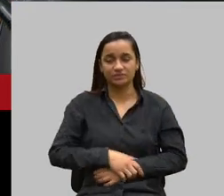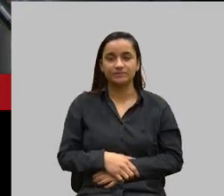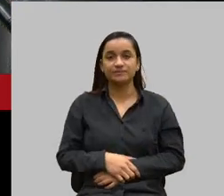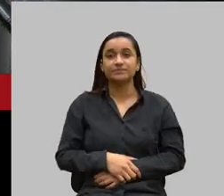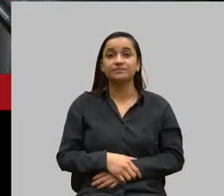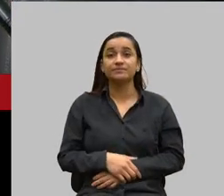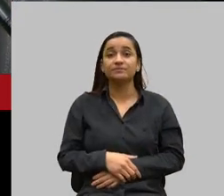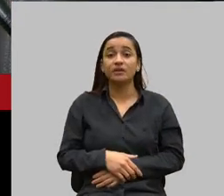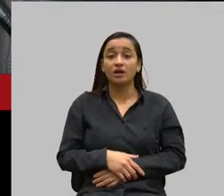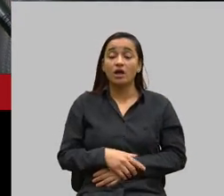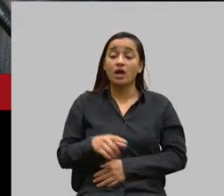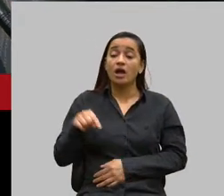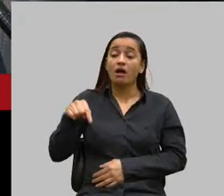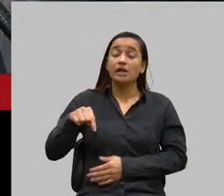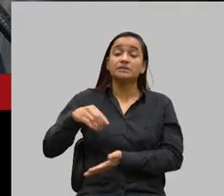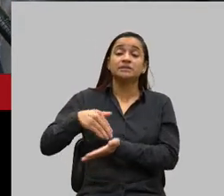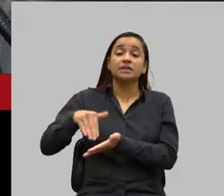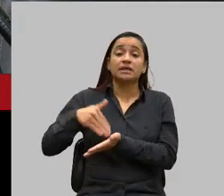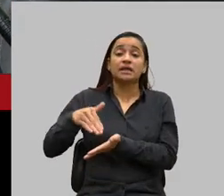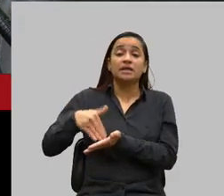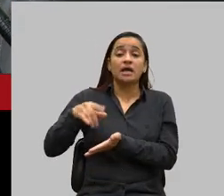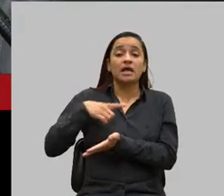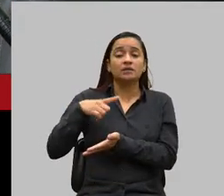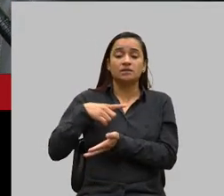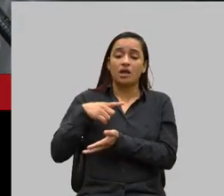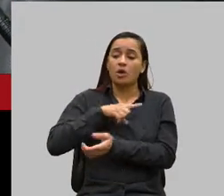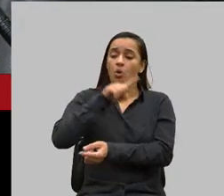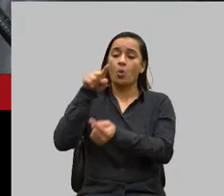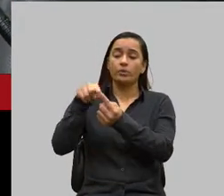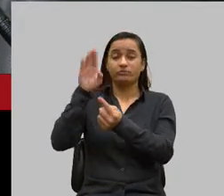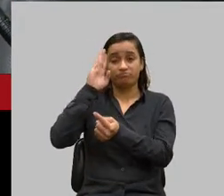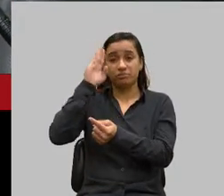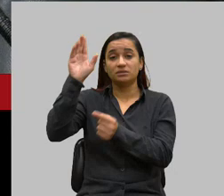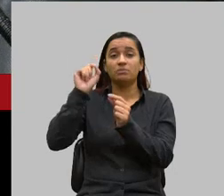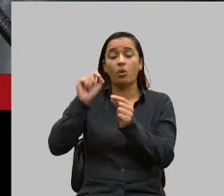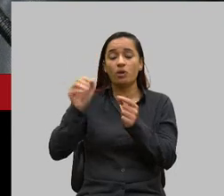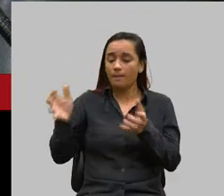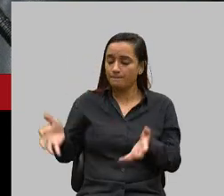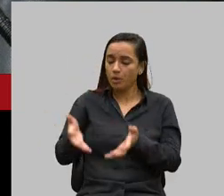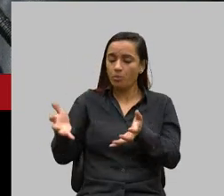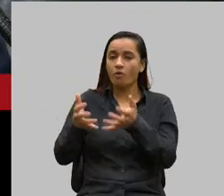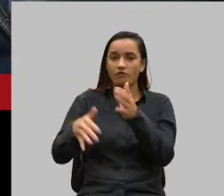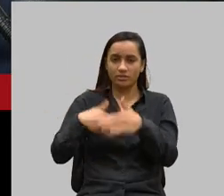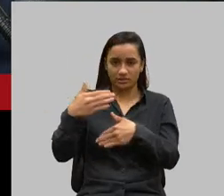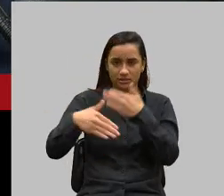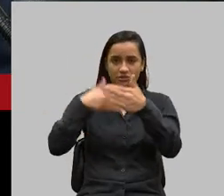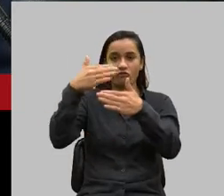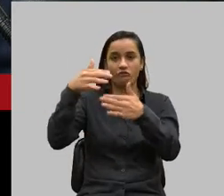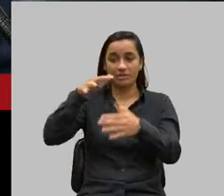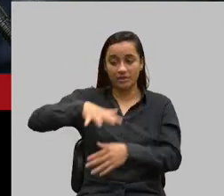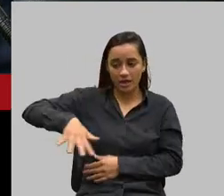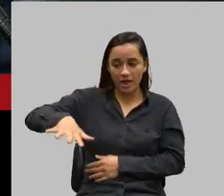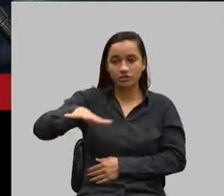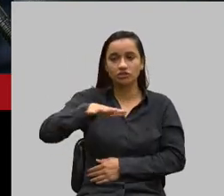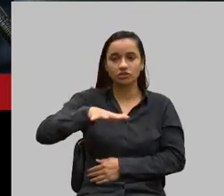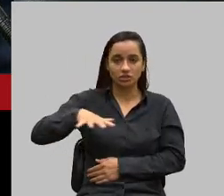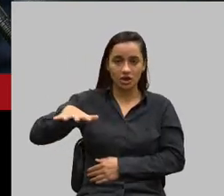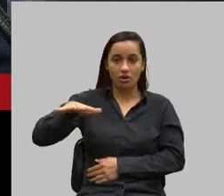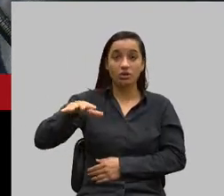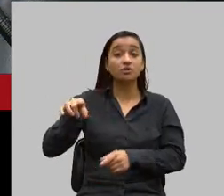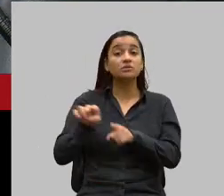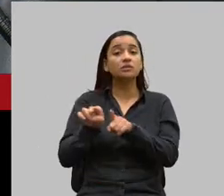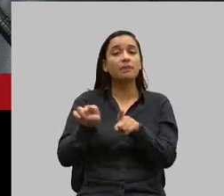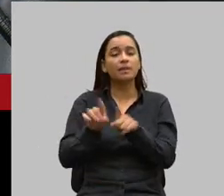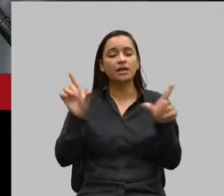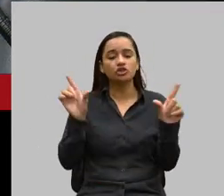secretaria tem como missão principal promover o desenvolvimento Regional e reduzir